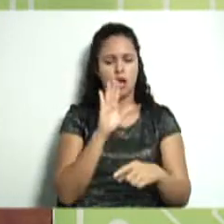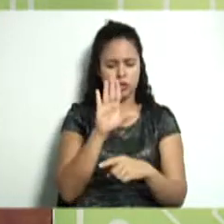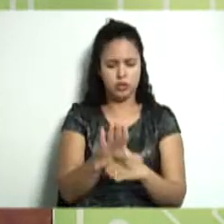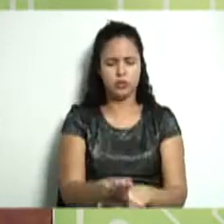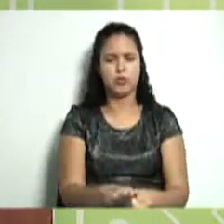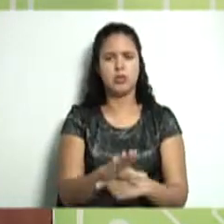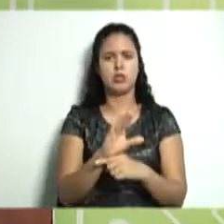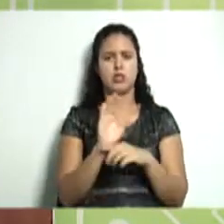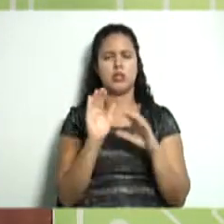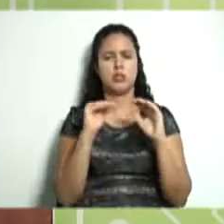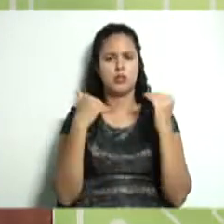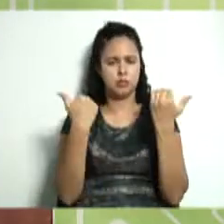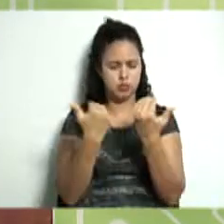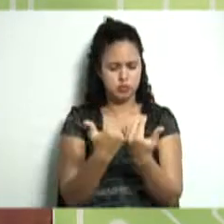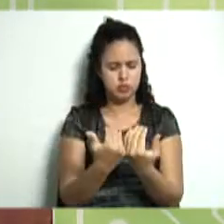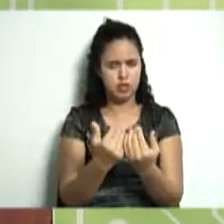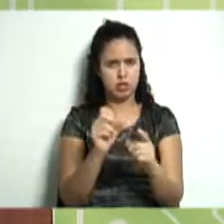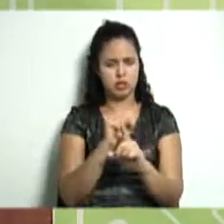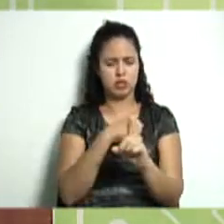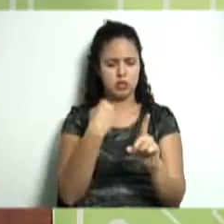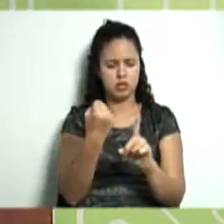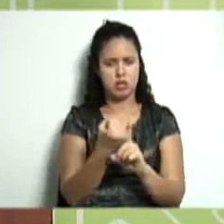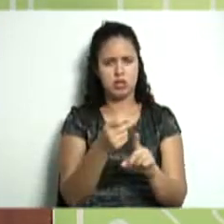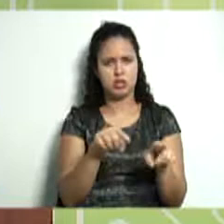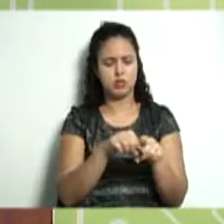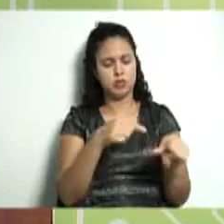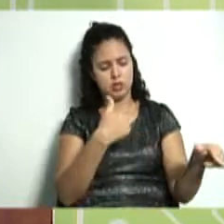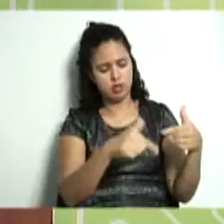melhorar a sua forma de trabalhar,